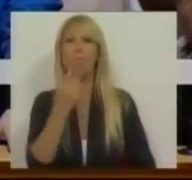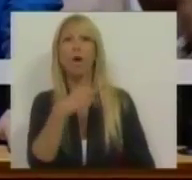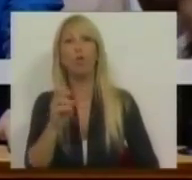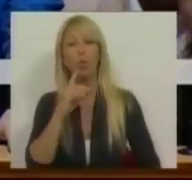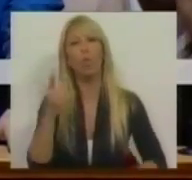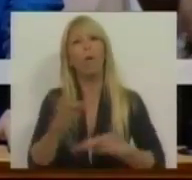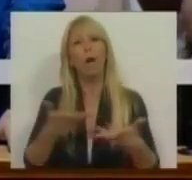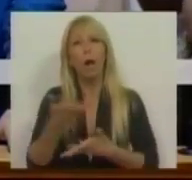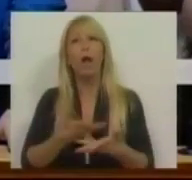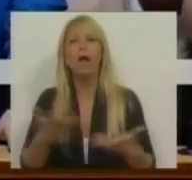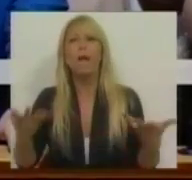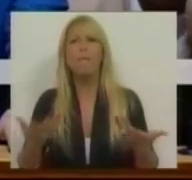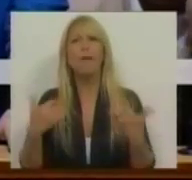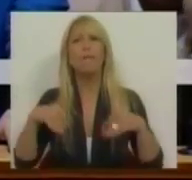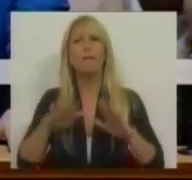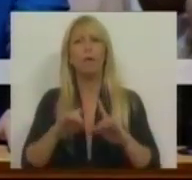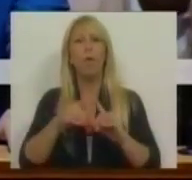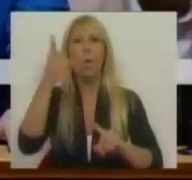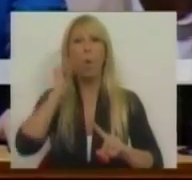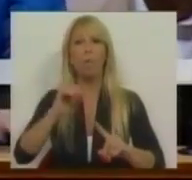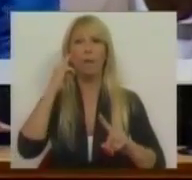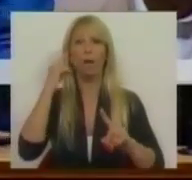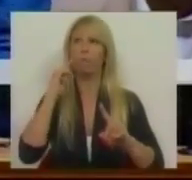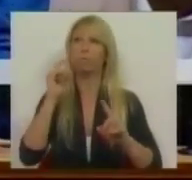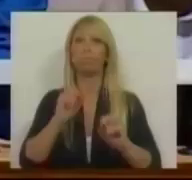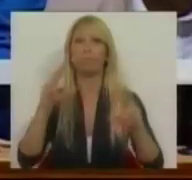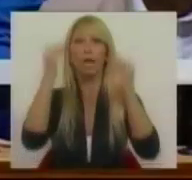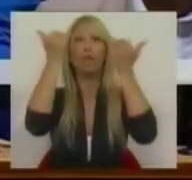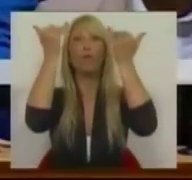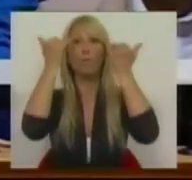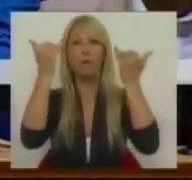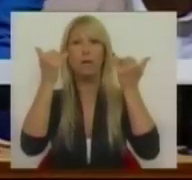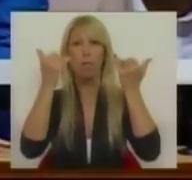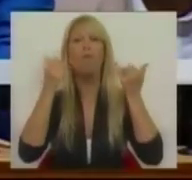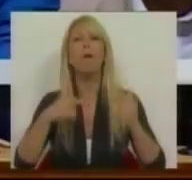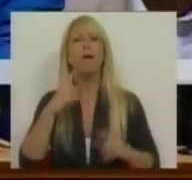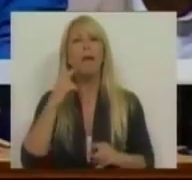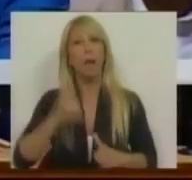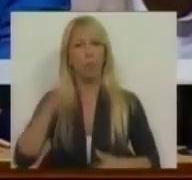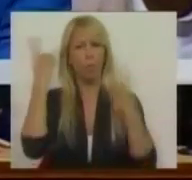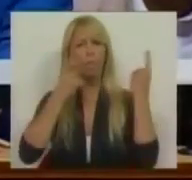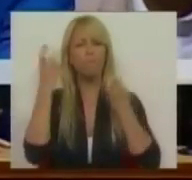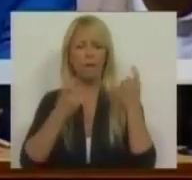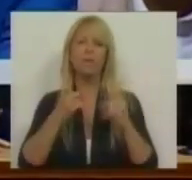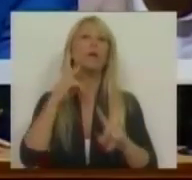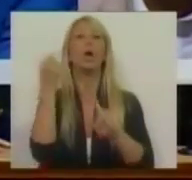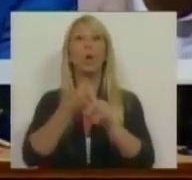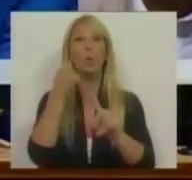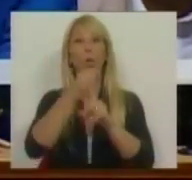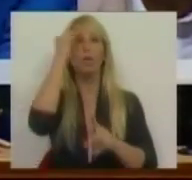novidade ontem, e teve o país também, que é bom que pense sobre ela. A luta dos professores foi uma luta